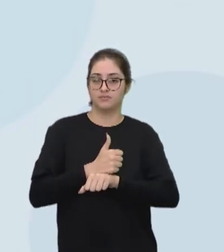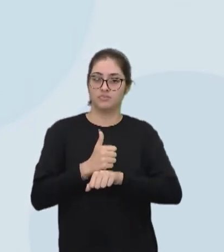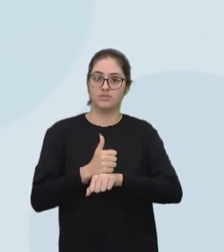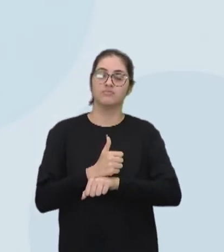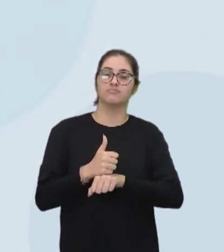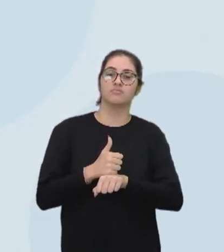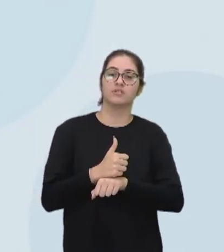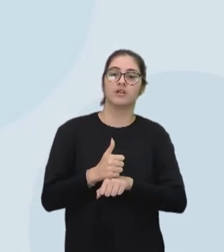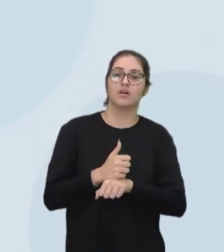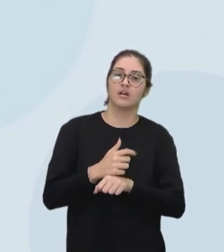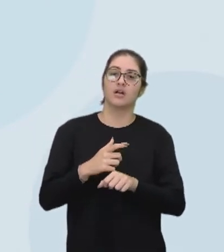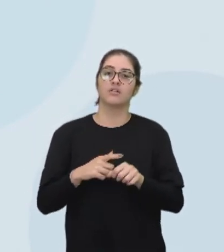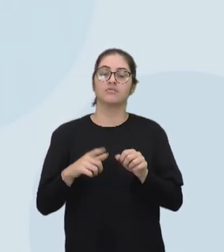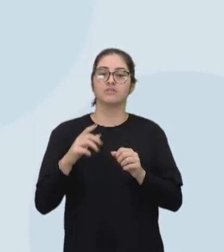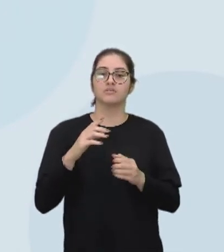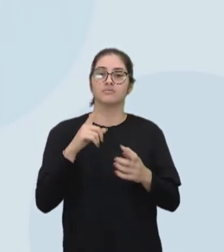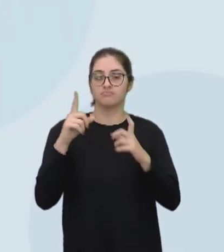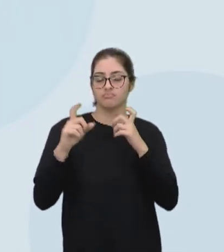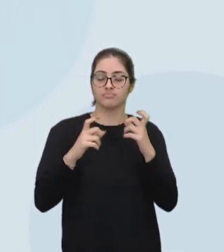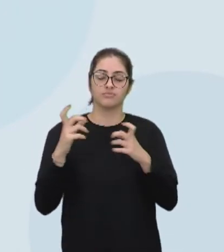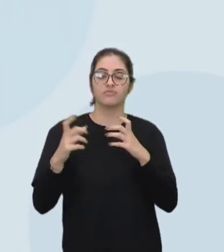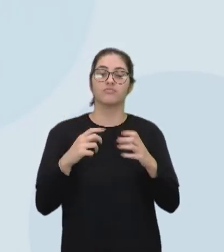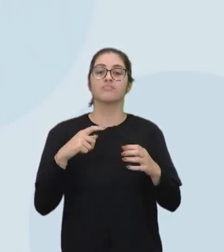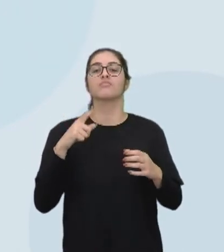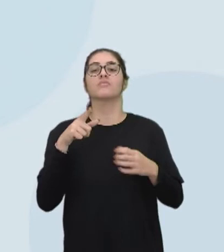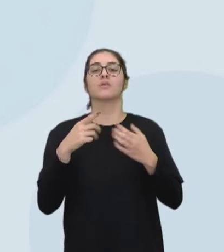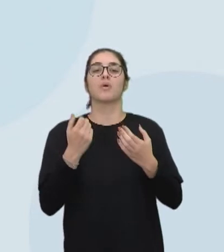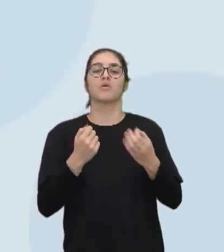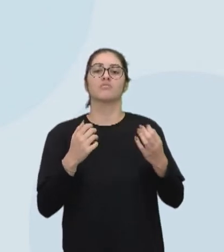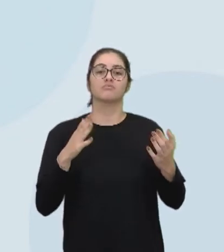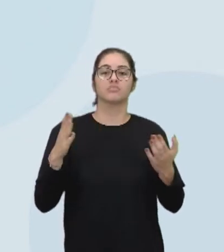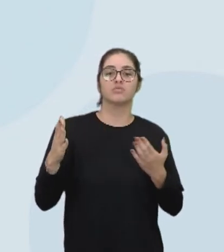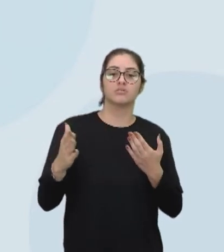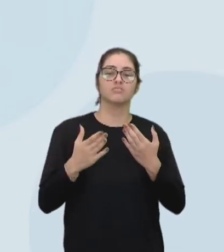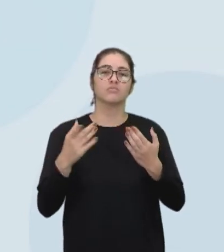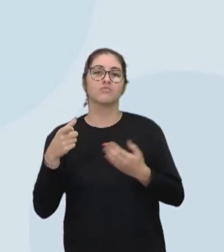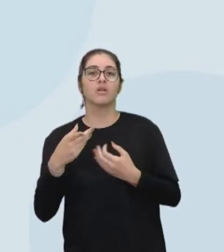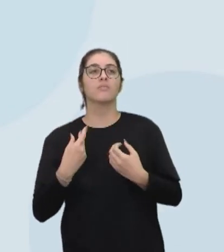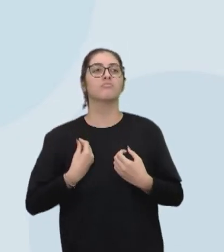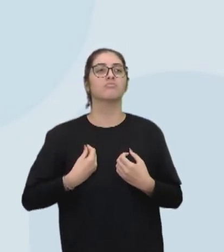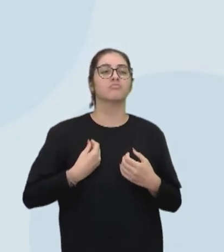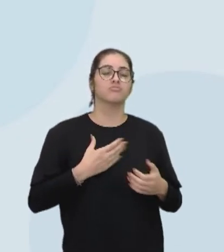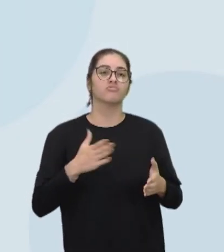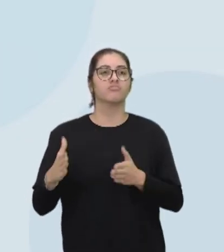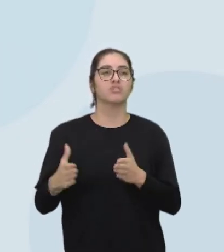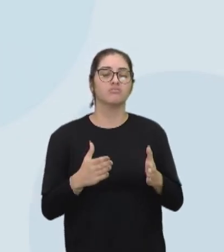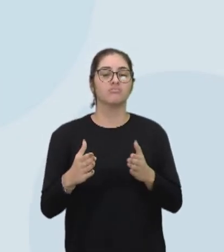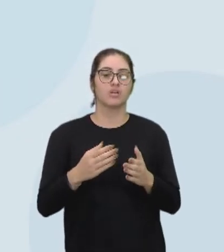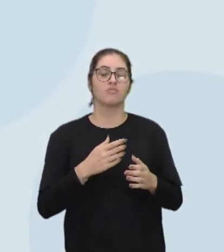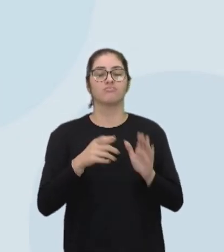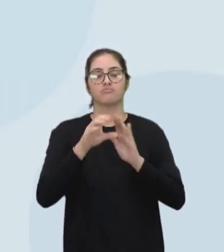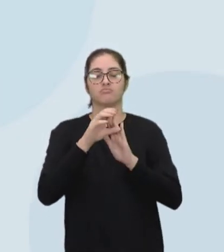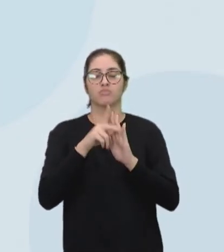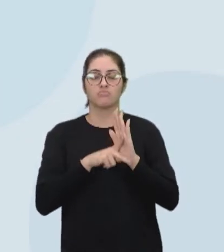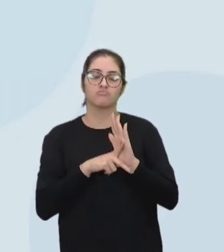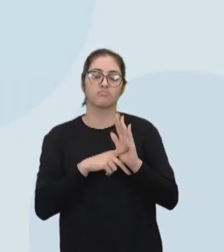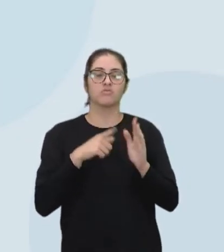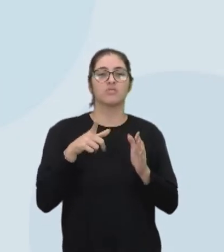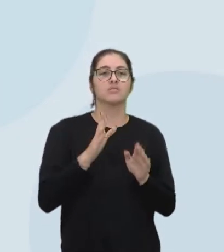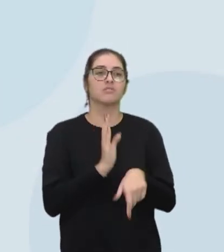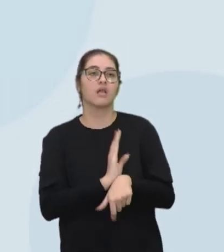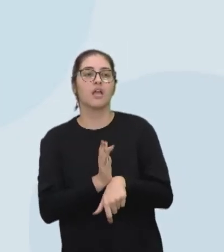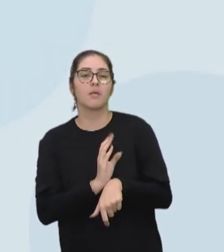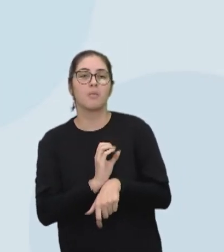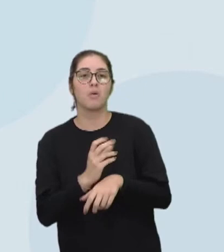e o audiovisual, onde vocês podem começar a complementar um pouquinho quais são os projetos de vida que se relacionam com essas linguagens, tanto do cinema quanto